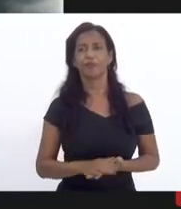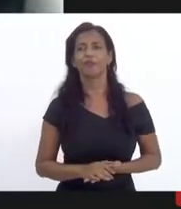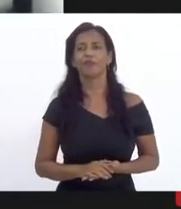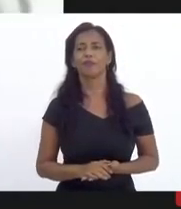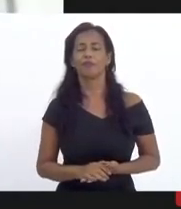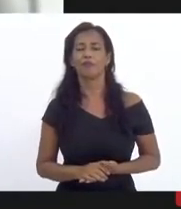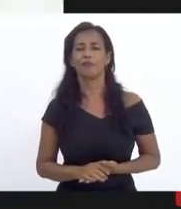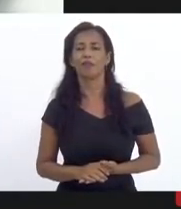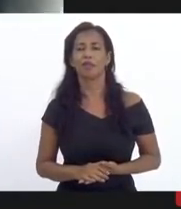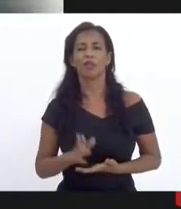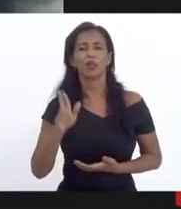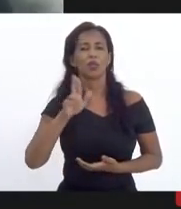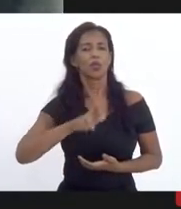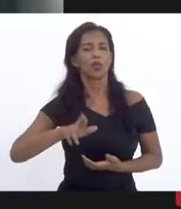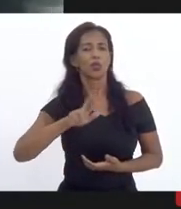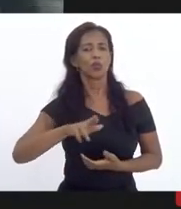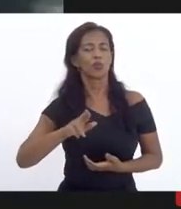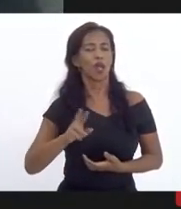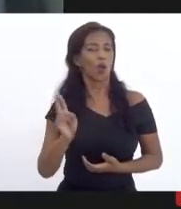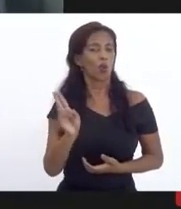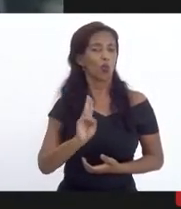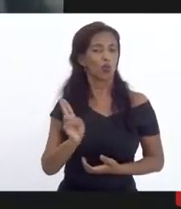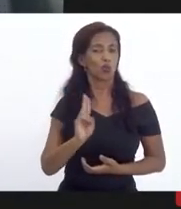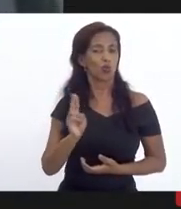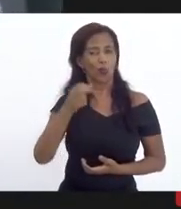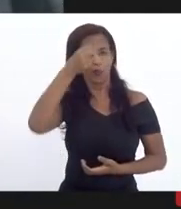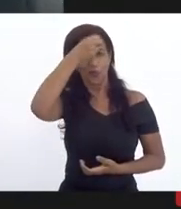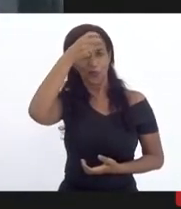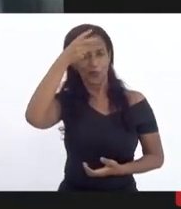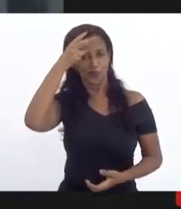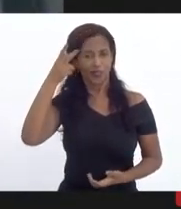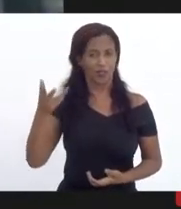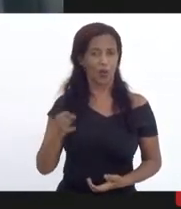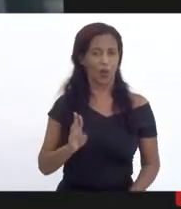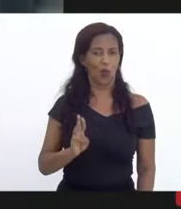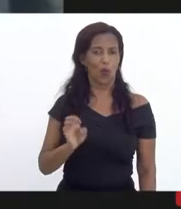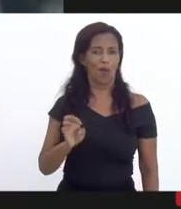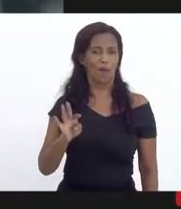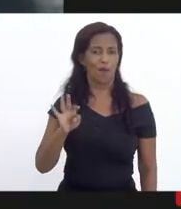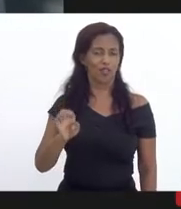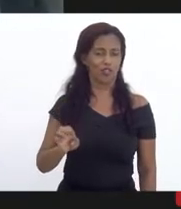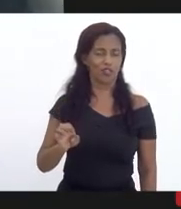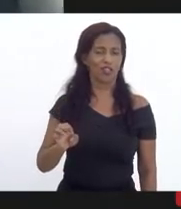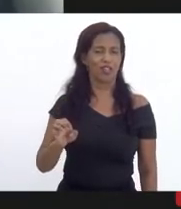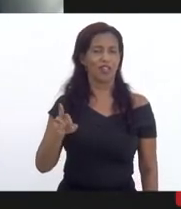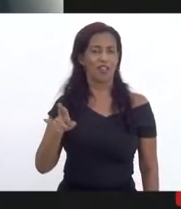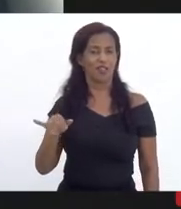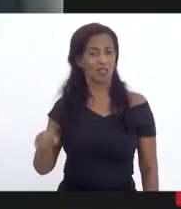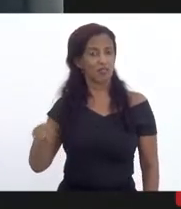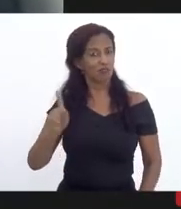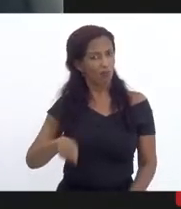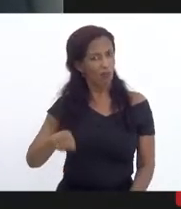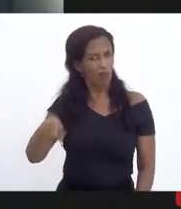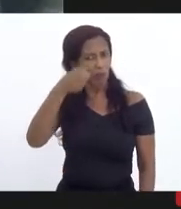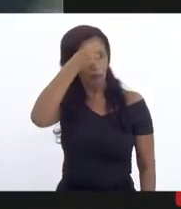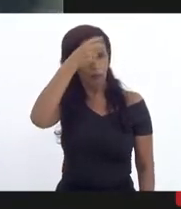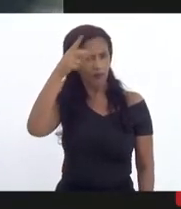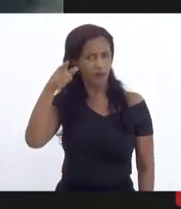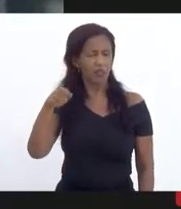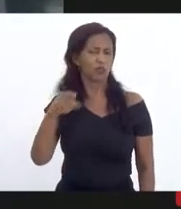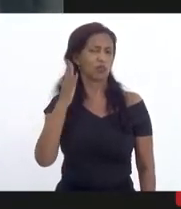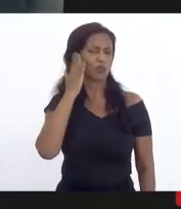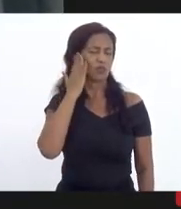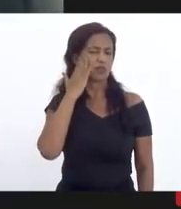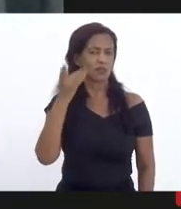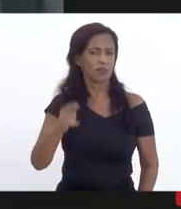e usar o nome aí do nosso prefeito Elbert Rezende. É um prefeito, deputado, que o senhor sabe